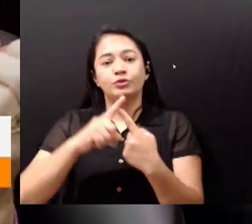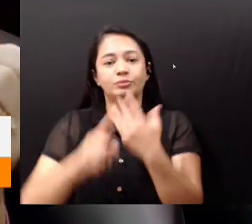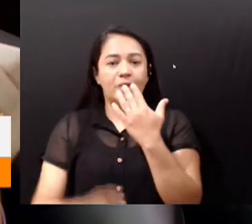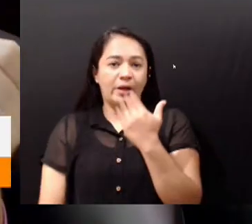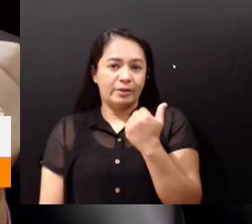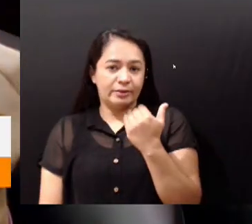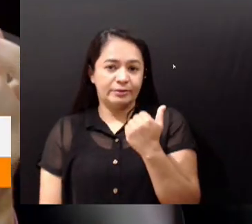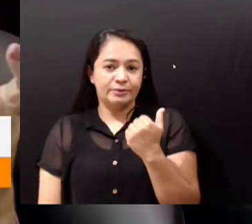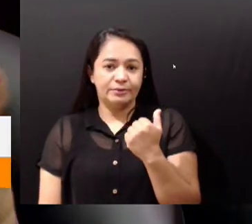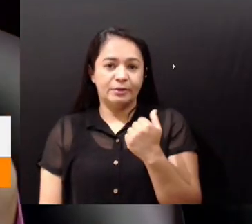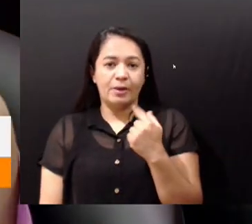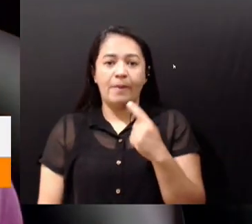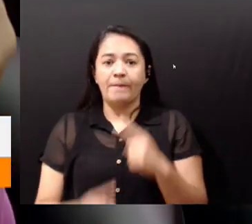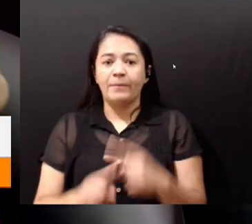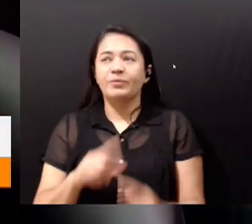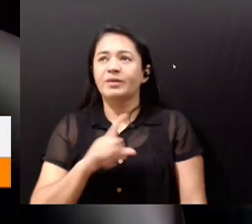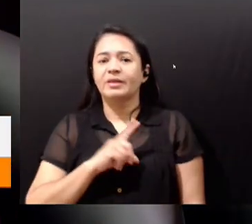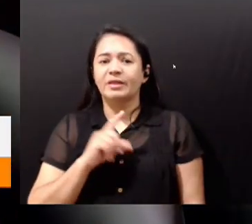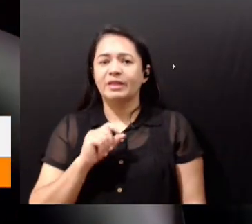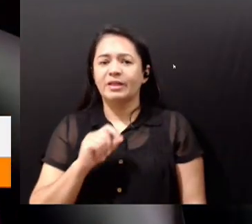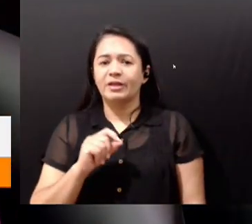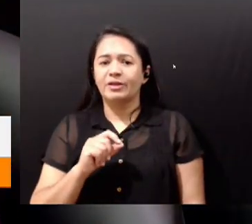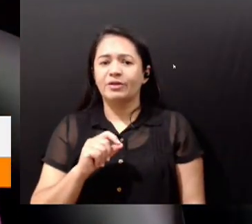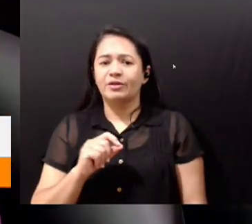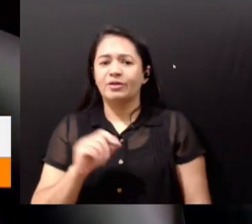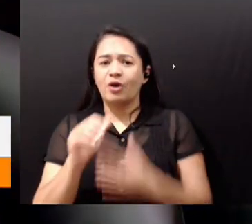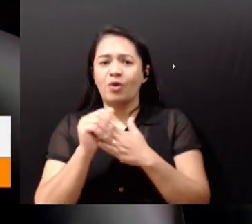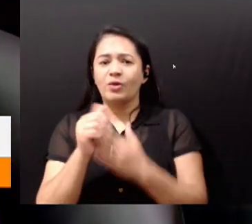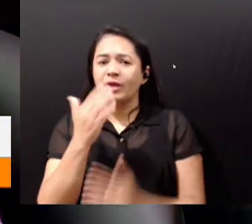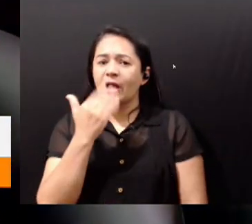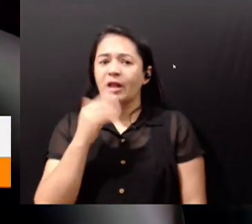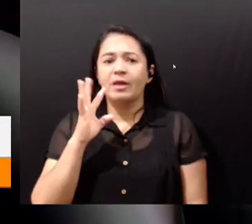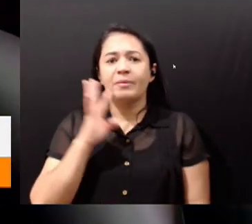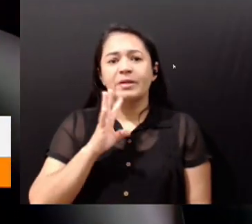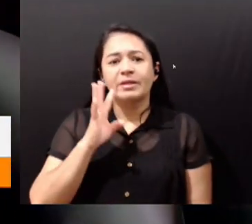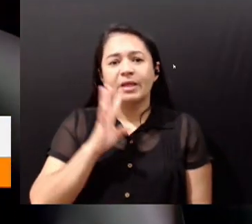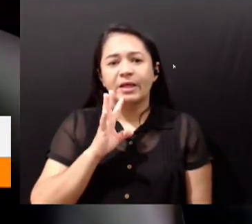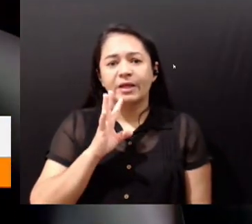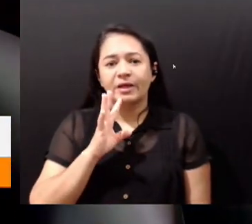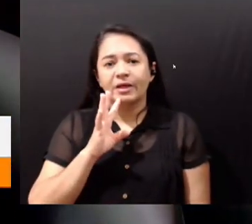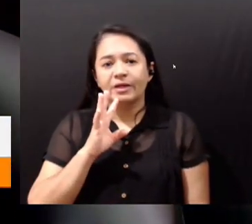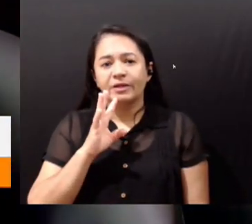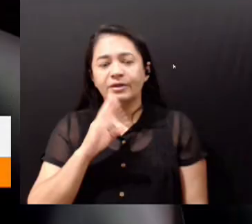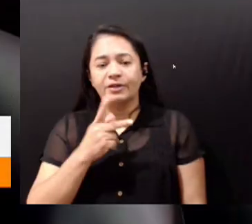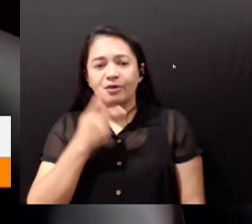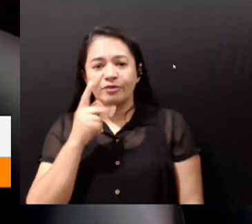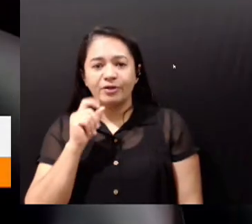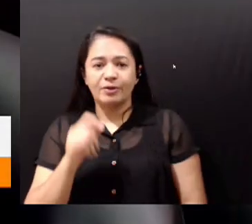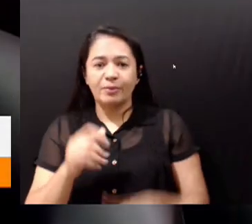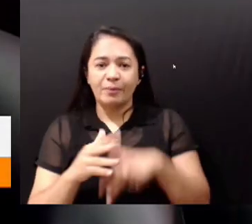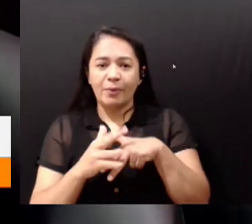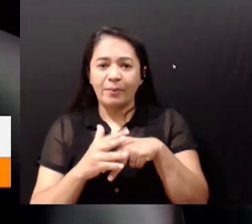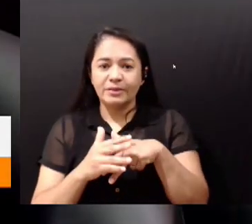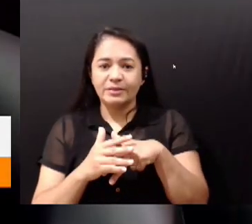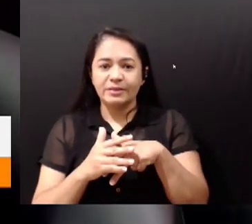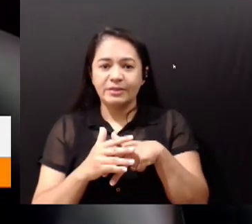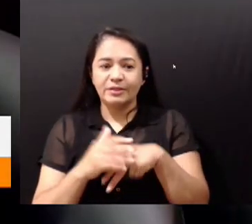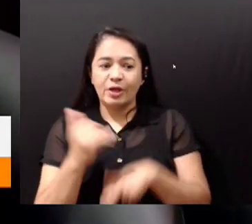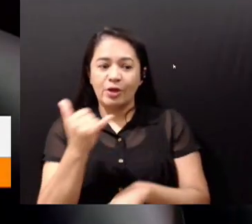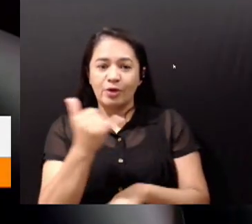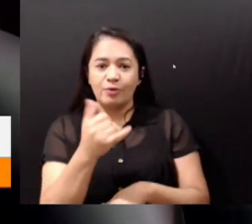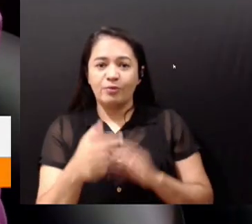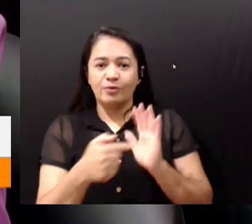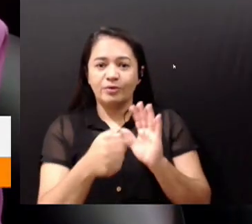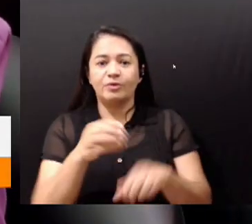guia, né, alimentar muito bacana, né, que eu falo para os pacientes, e eu também indico um